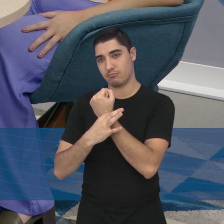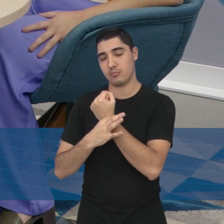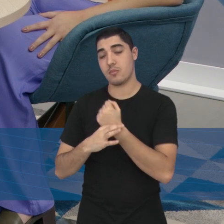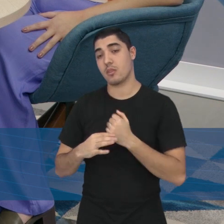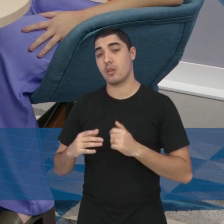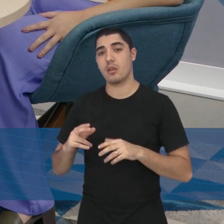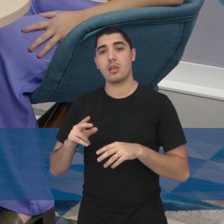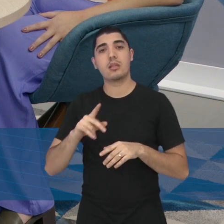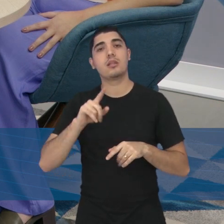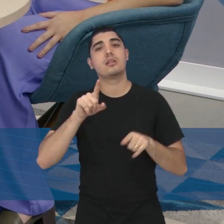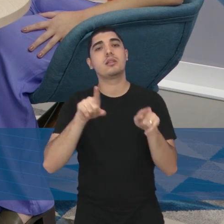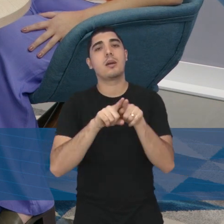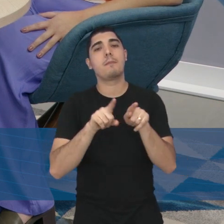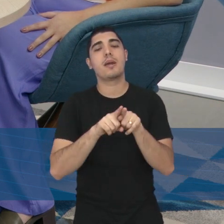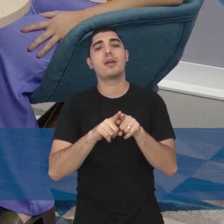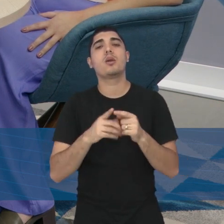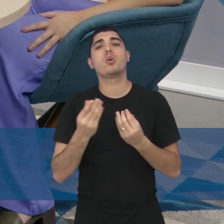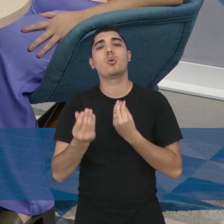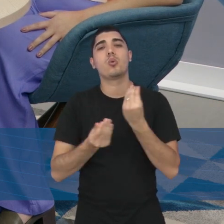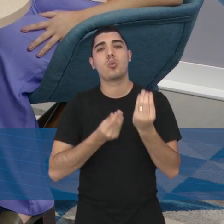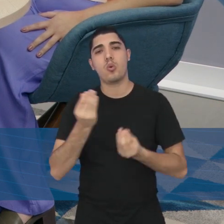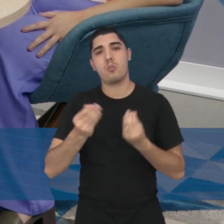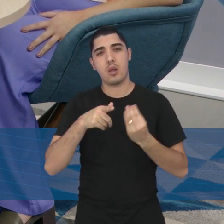esse controle, né? É feito